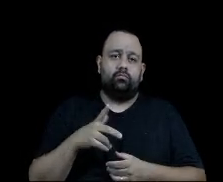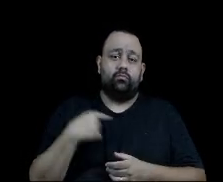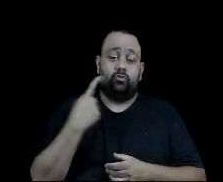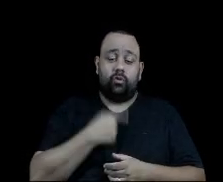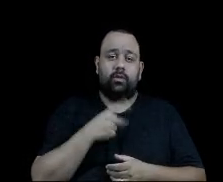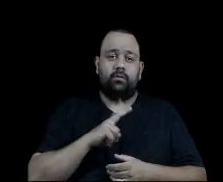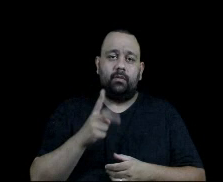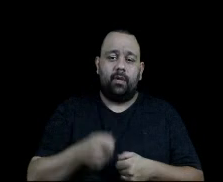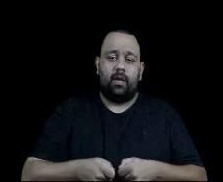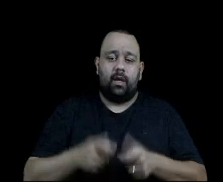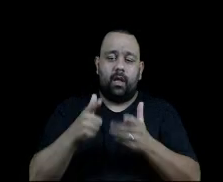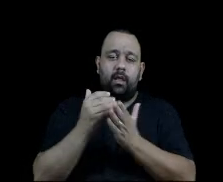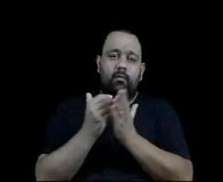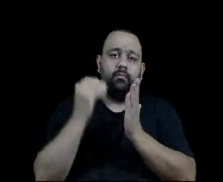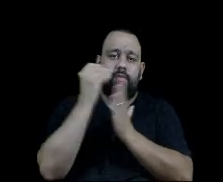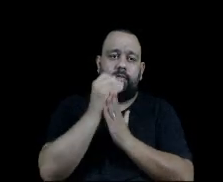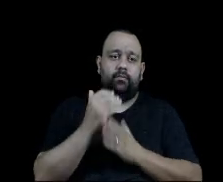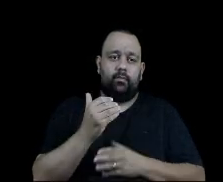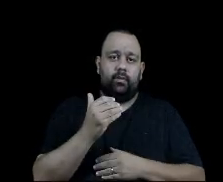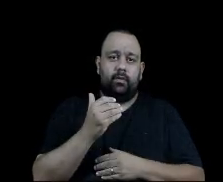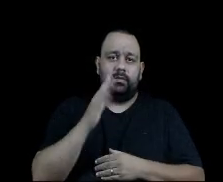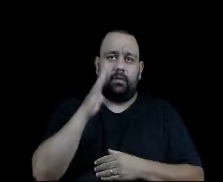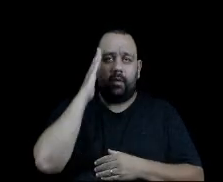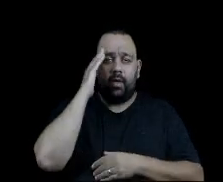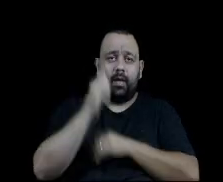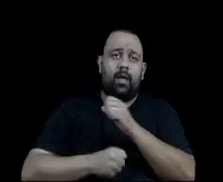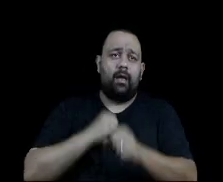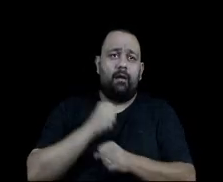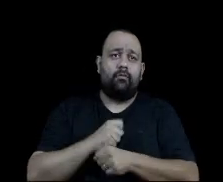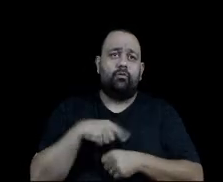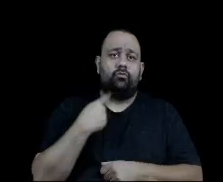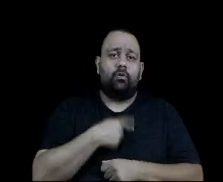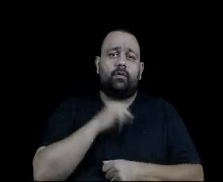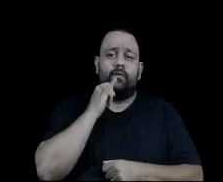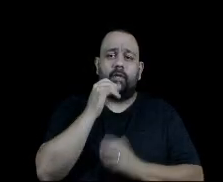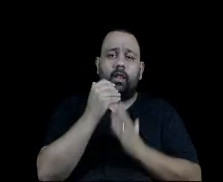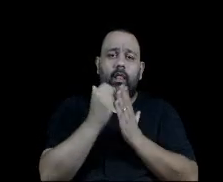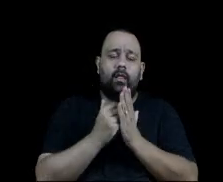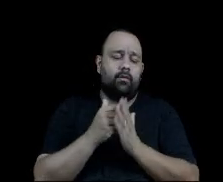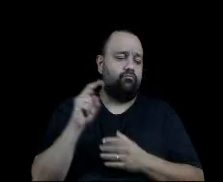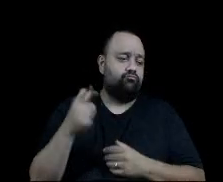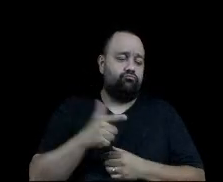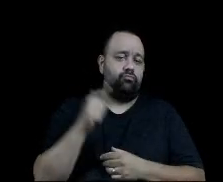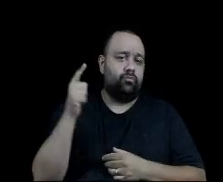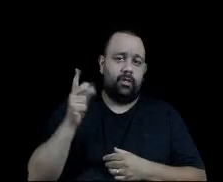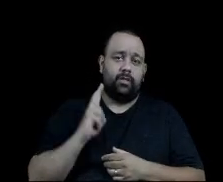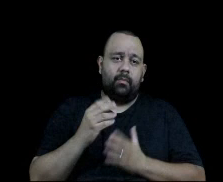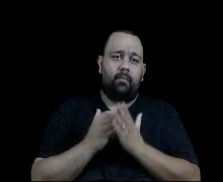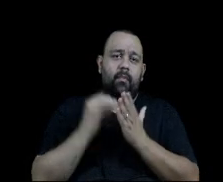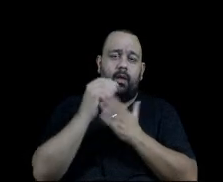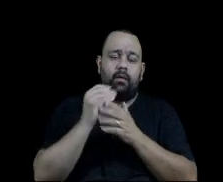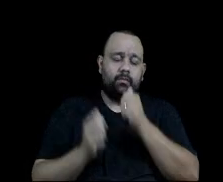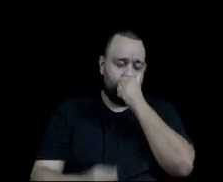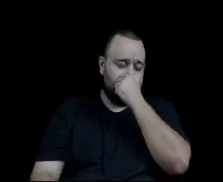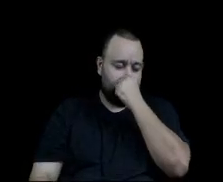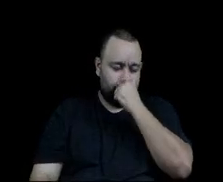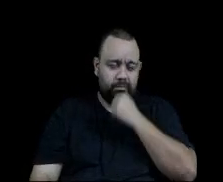então a gente sempre ultrapassa esse gasto. Eu acho que não vai ter nenhum ano que a gente diga que fique